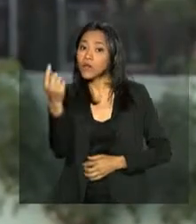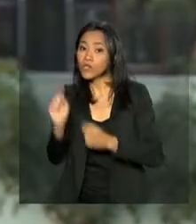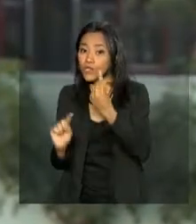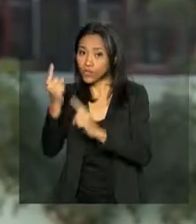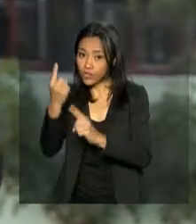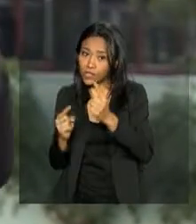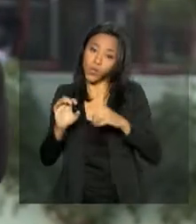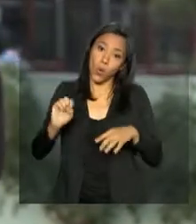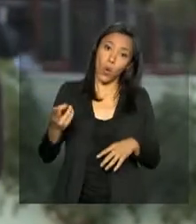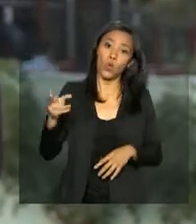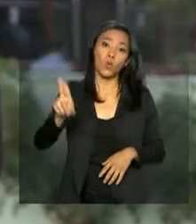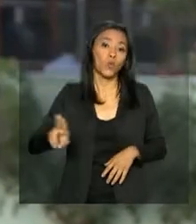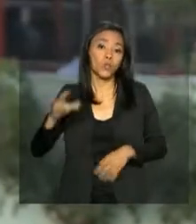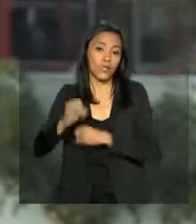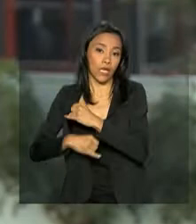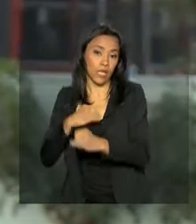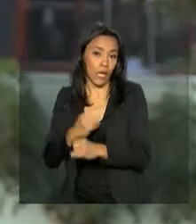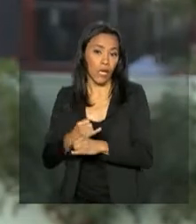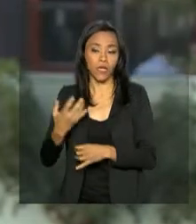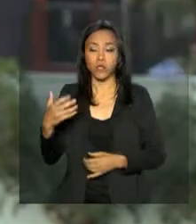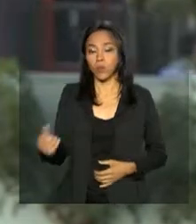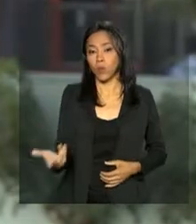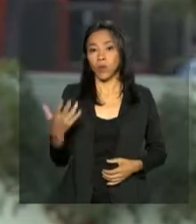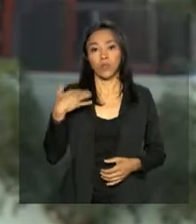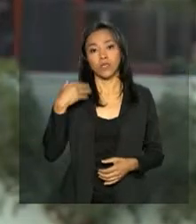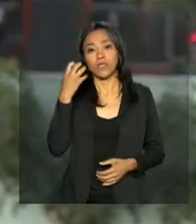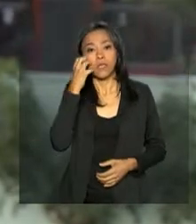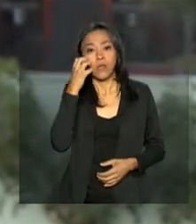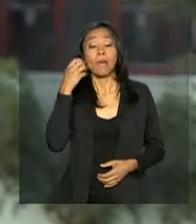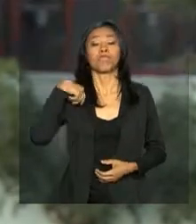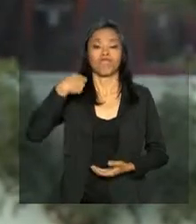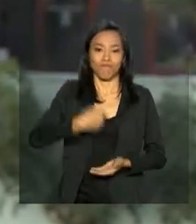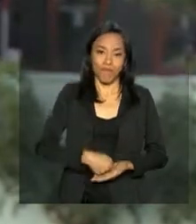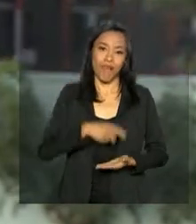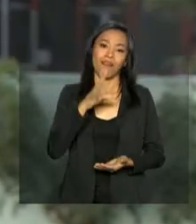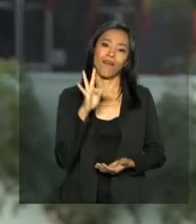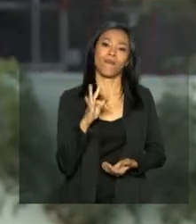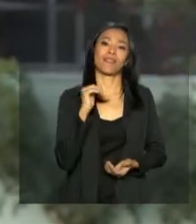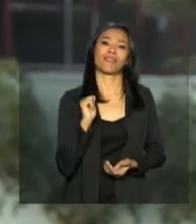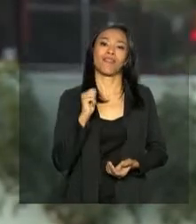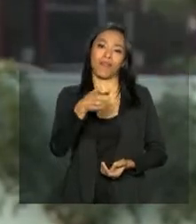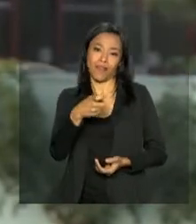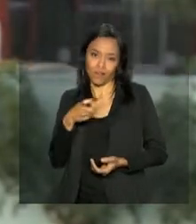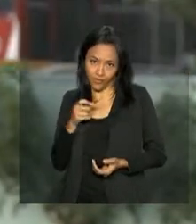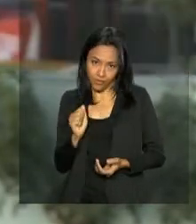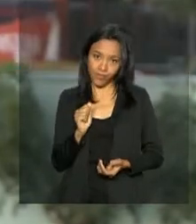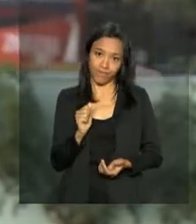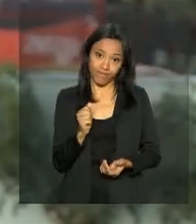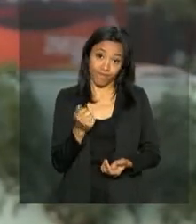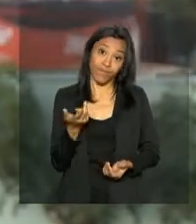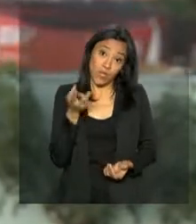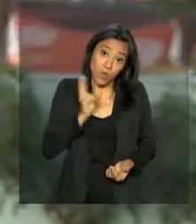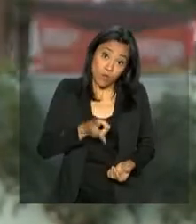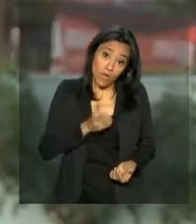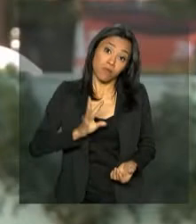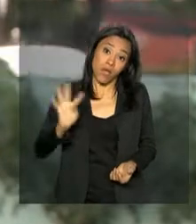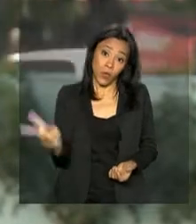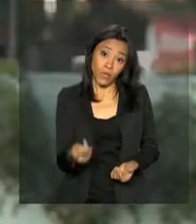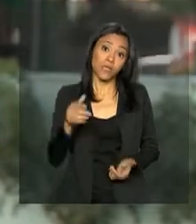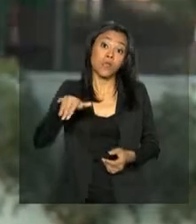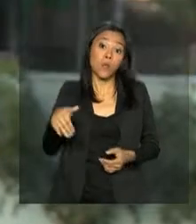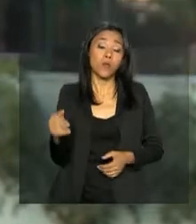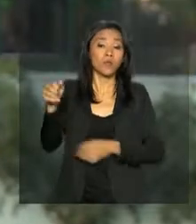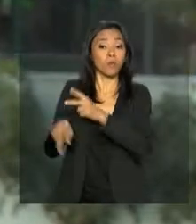usam a internet no celular pagam uma taxa é o chamado roaming internacional o mesmo ocorre quando os chilenos